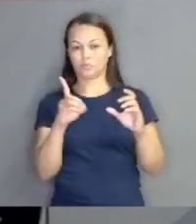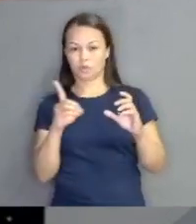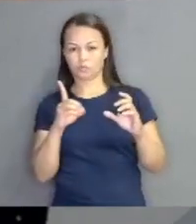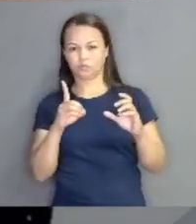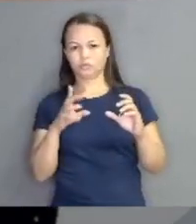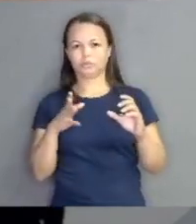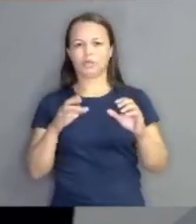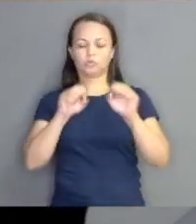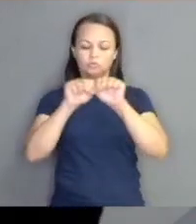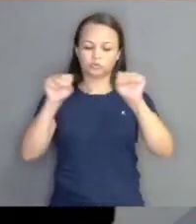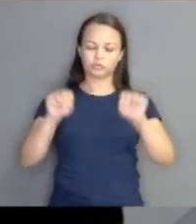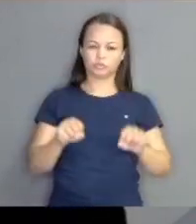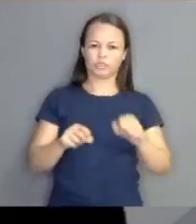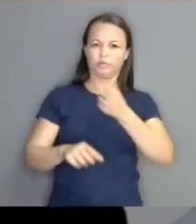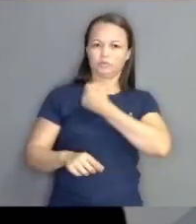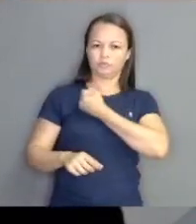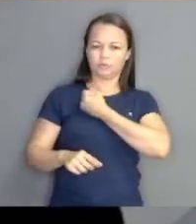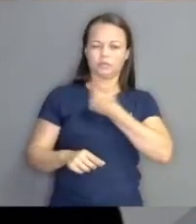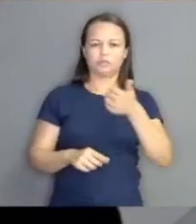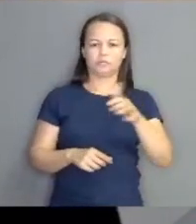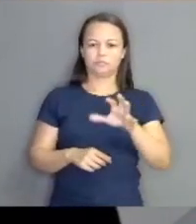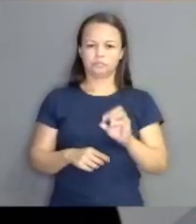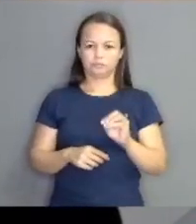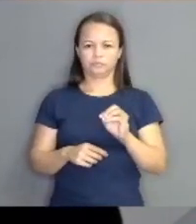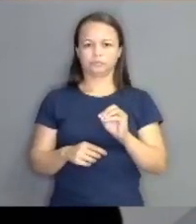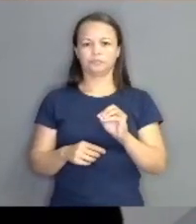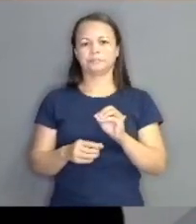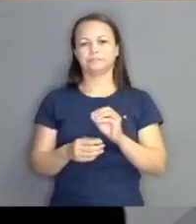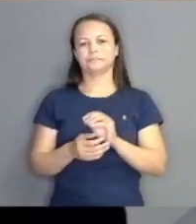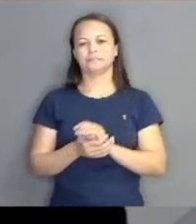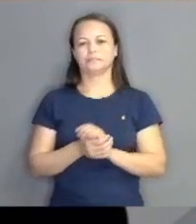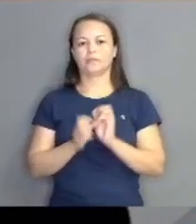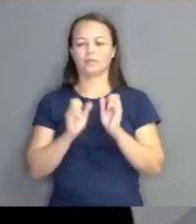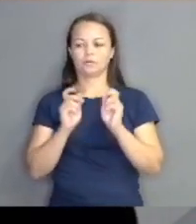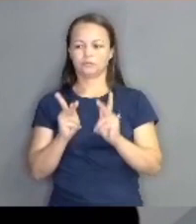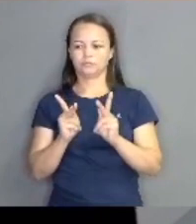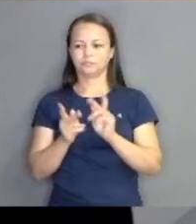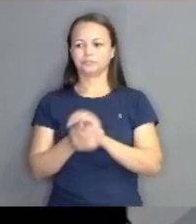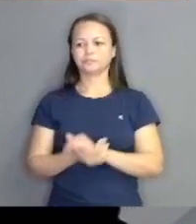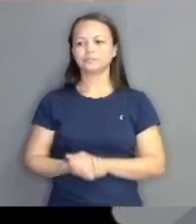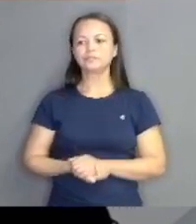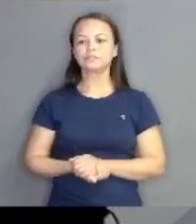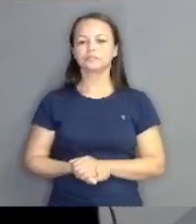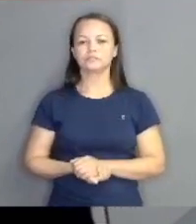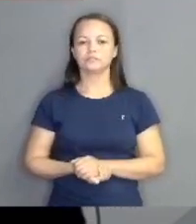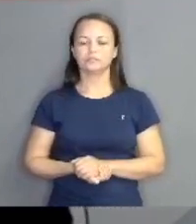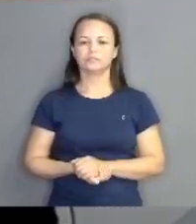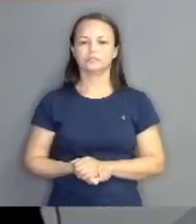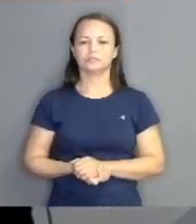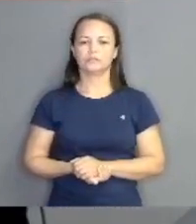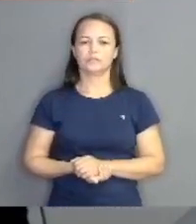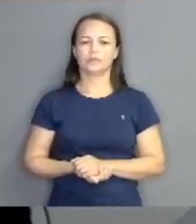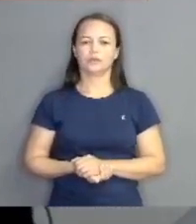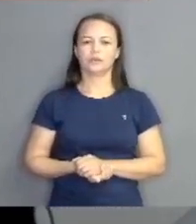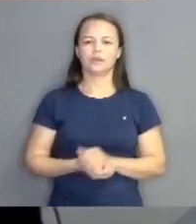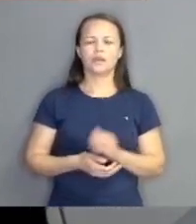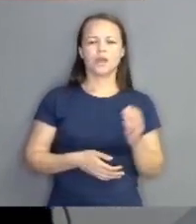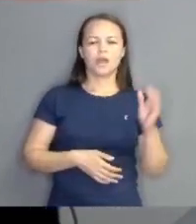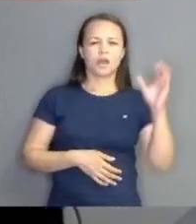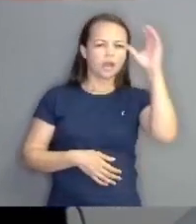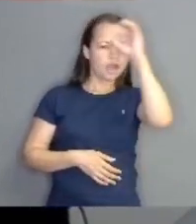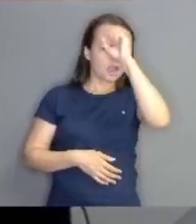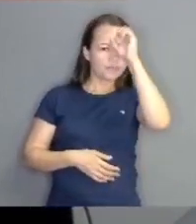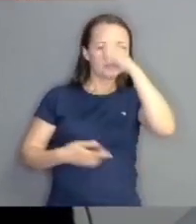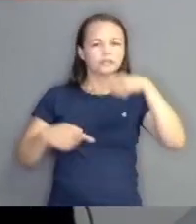desse sistema de numeração decimal. Ok? Vamos aprender também como compor